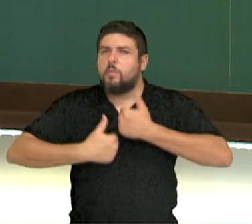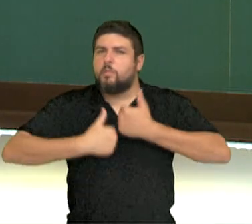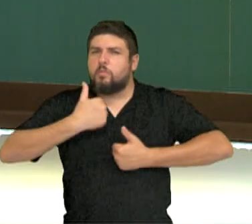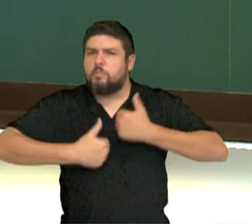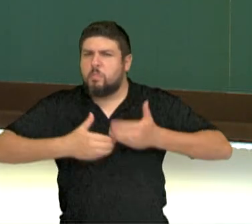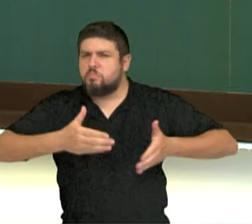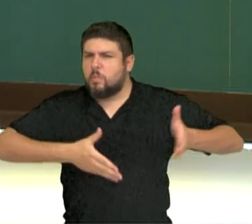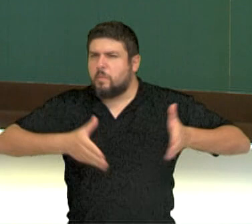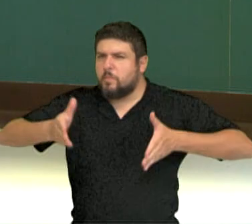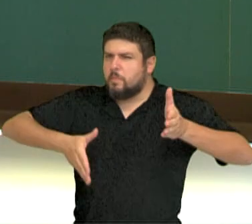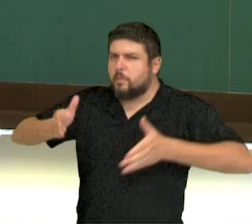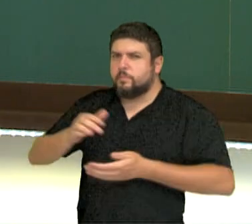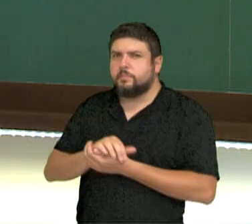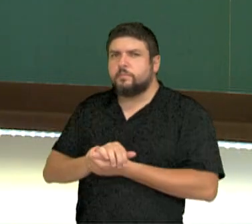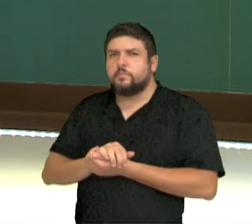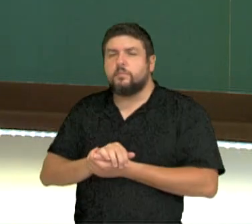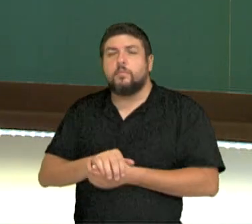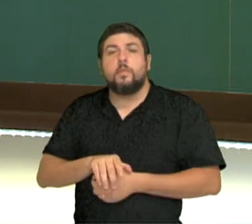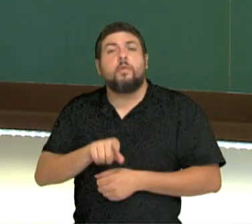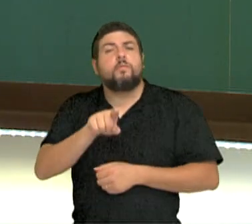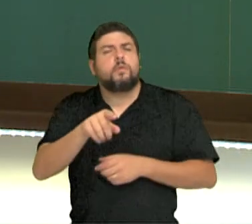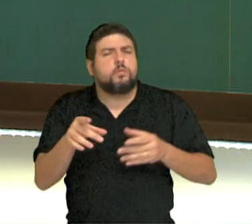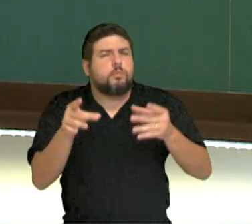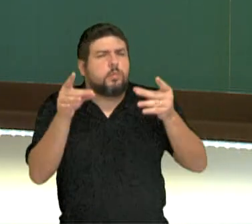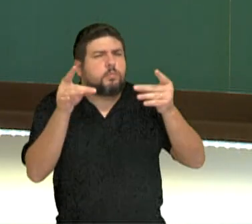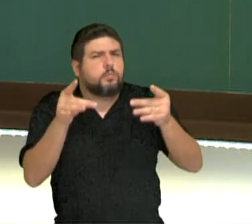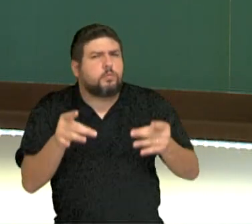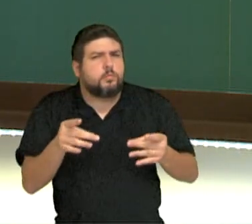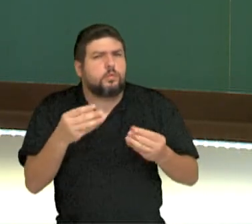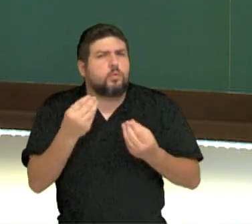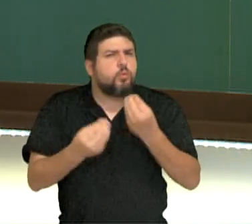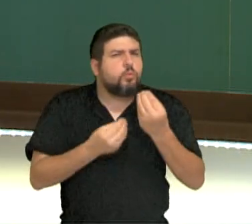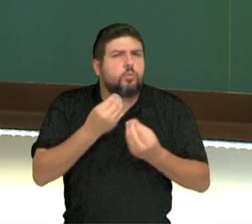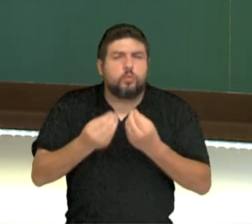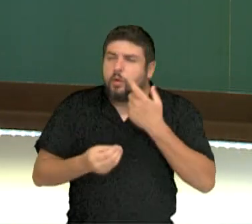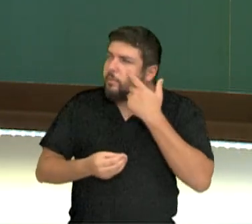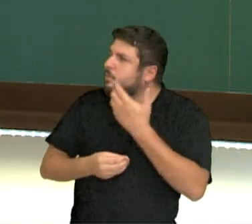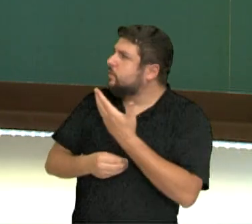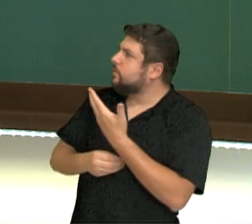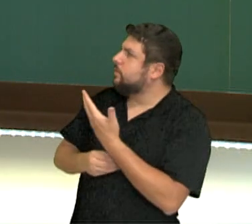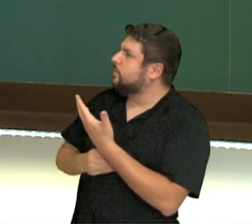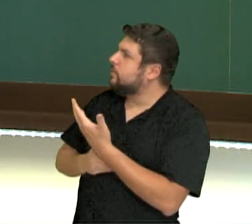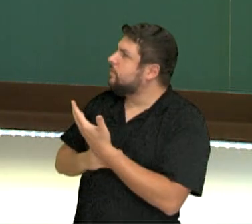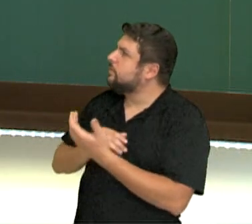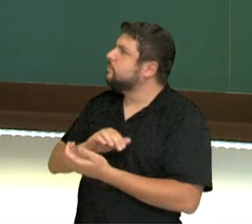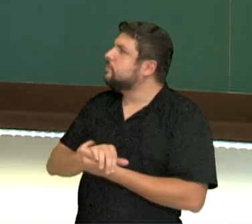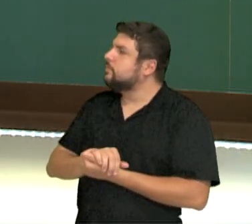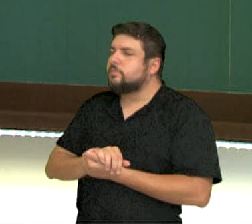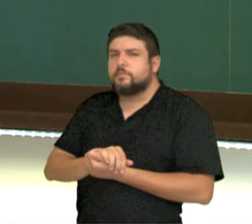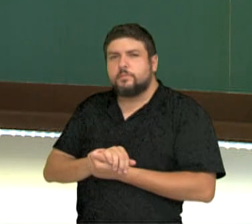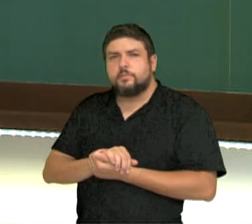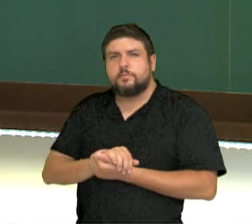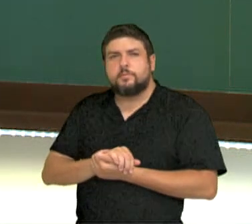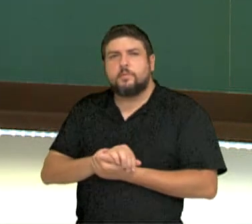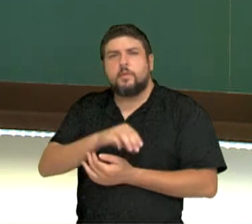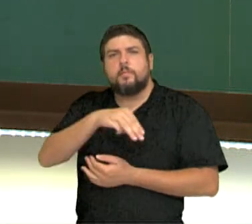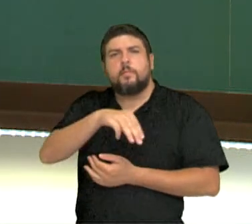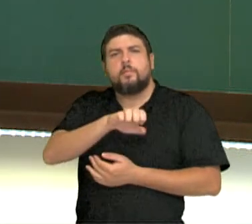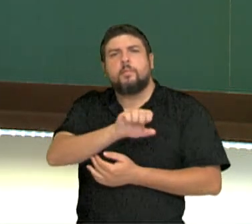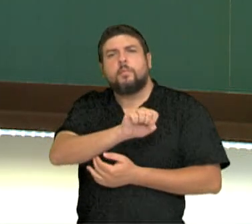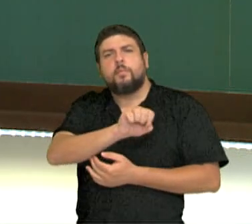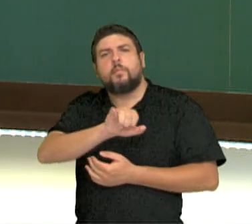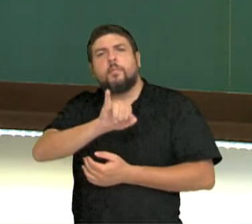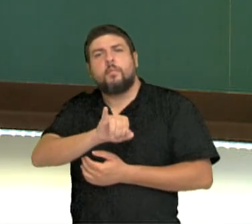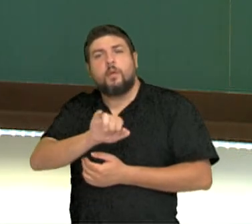futebol. Aqui você vai me descrever como que é o Lionel. Messi e aí você vai dar as características